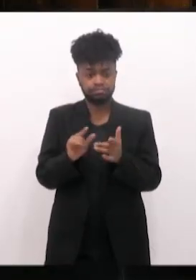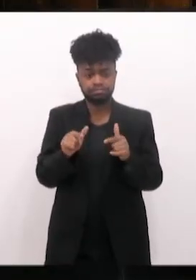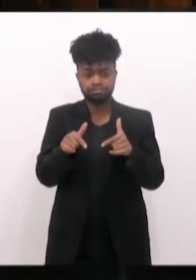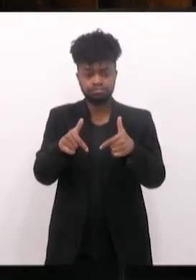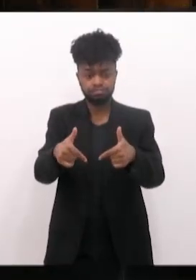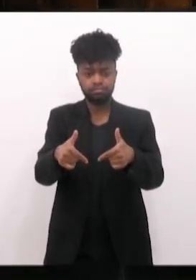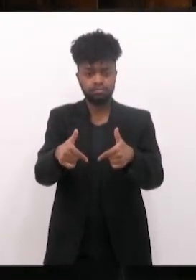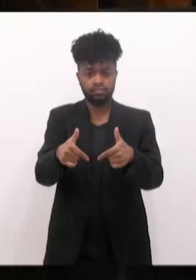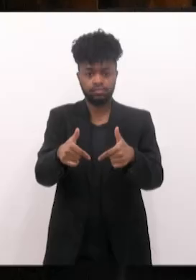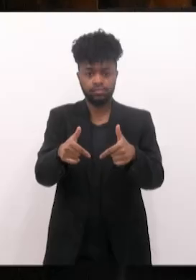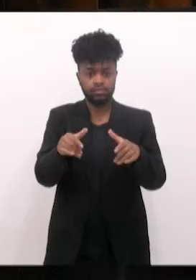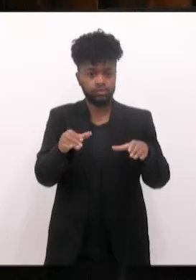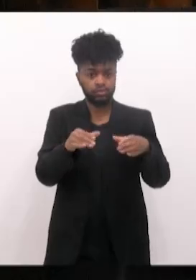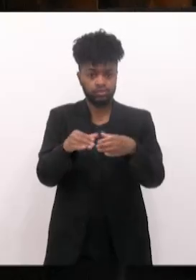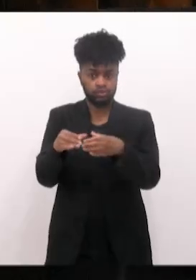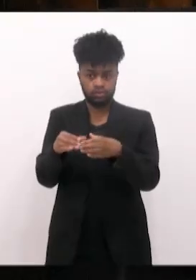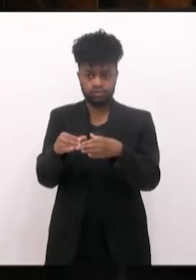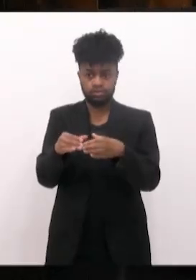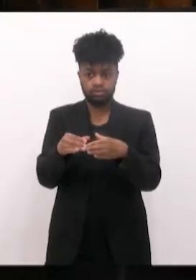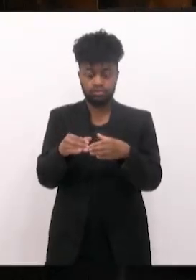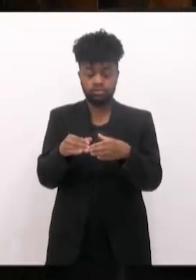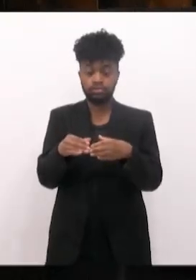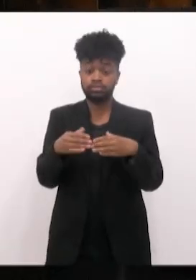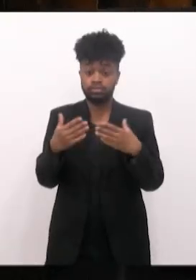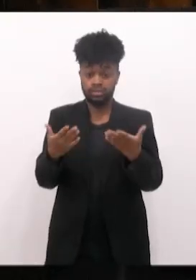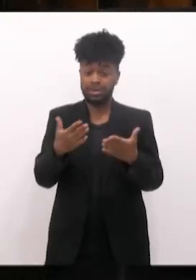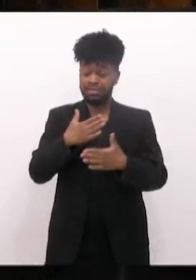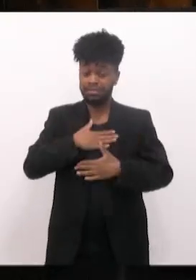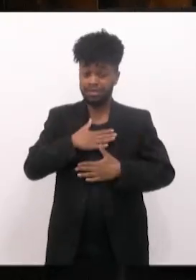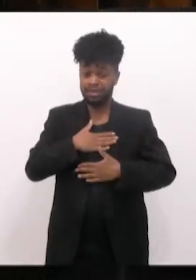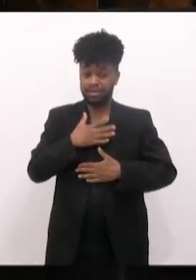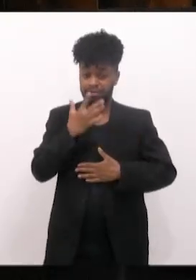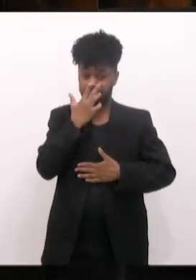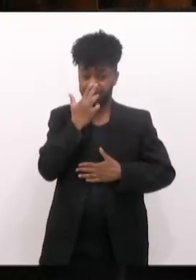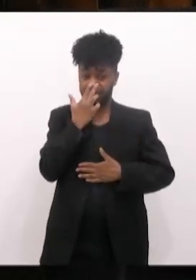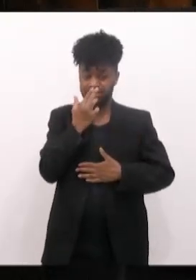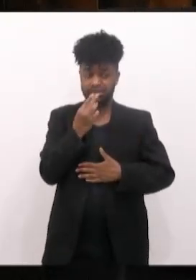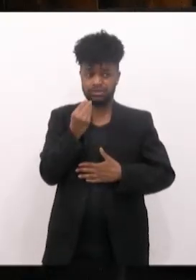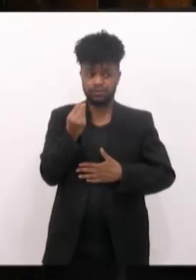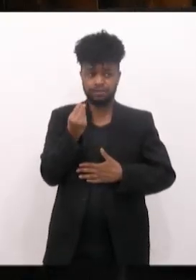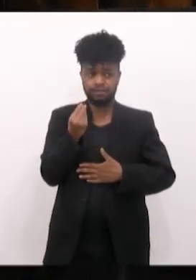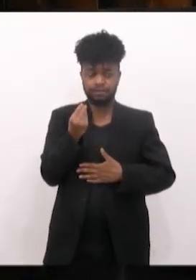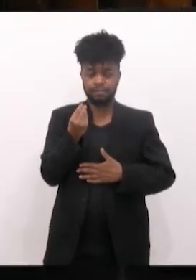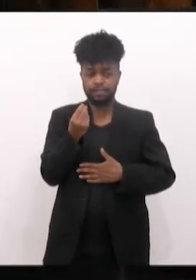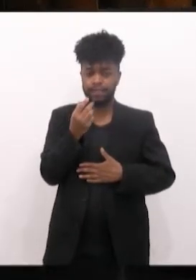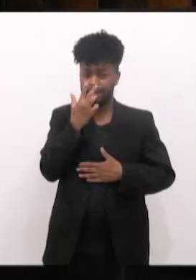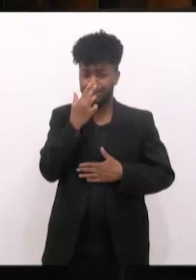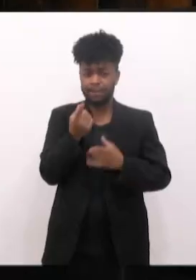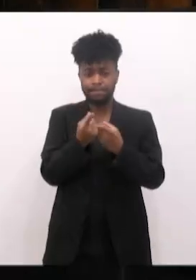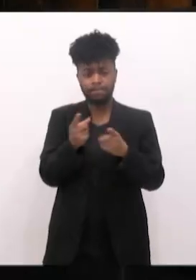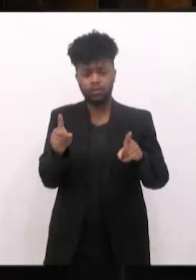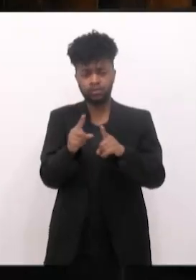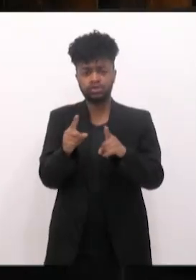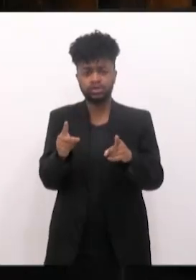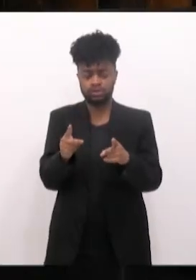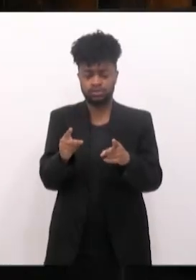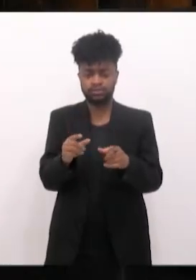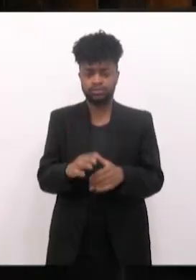fileiras. Rapaz, isso soou para mim como uma música, uma